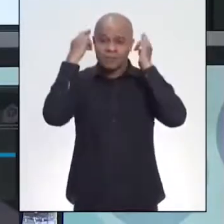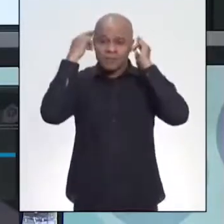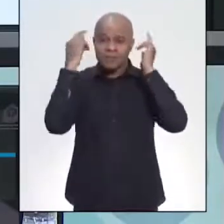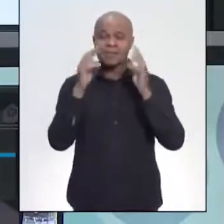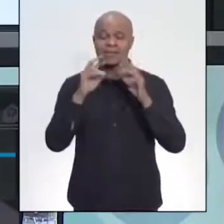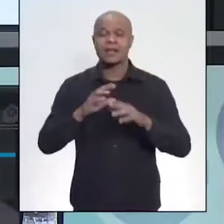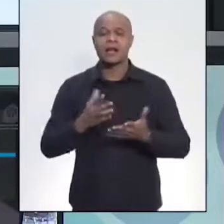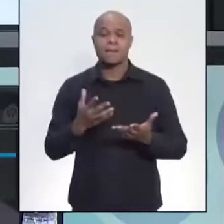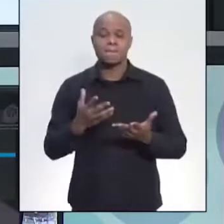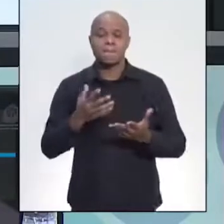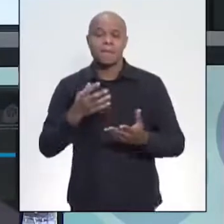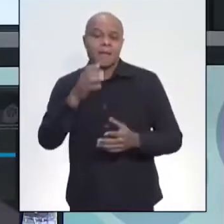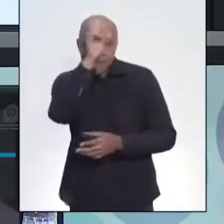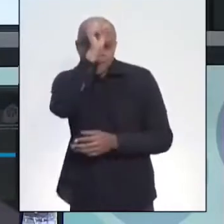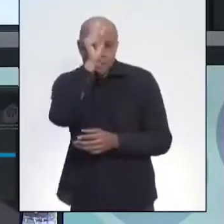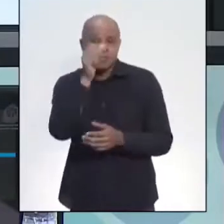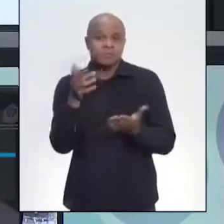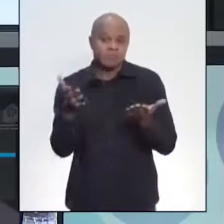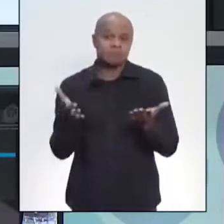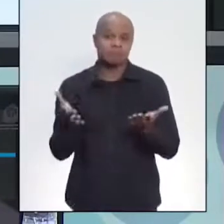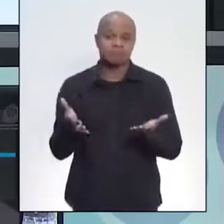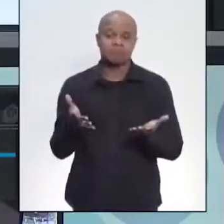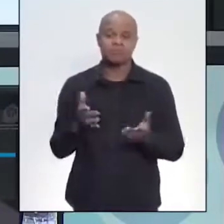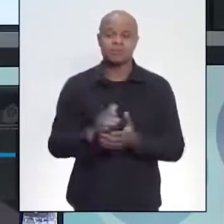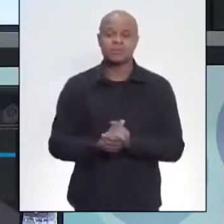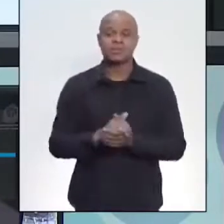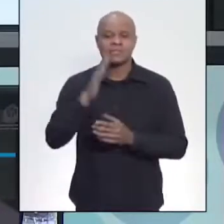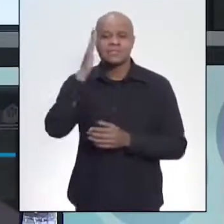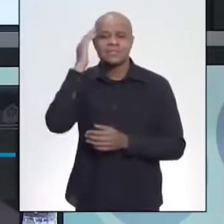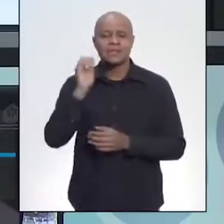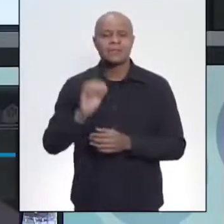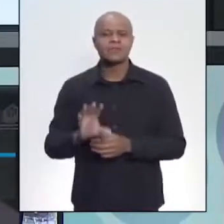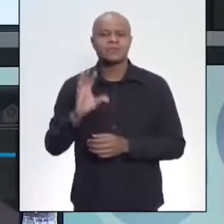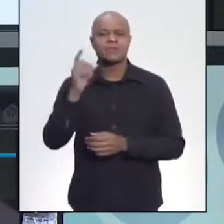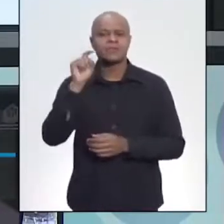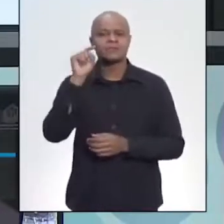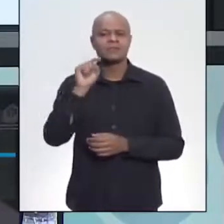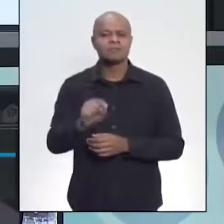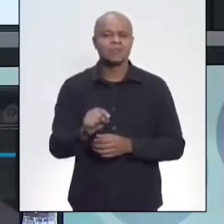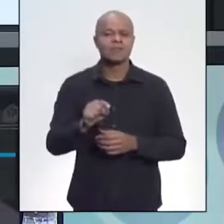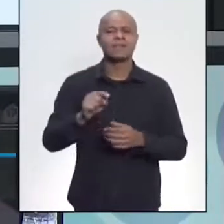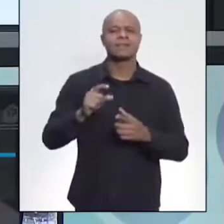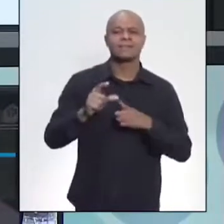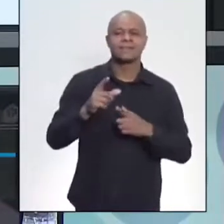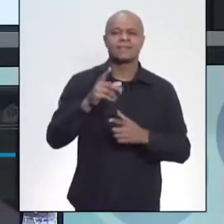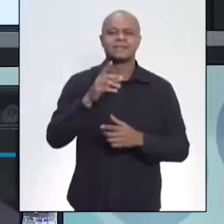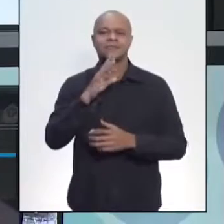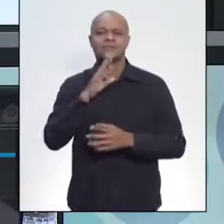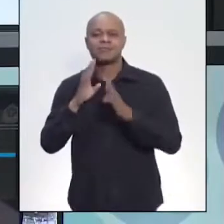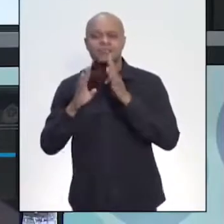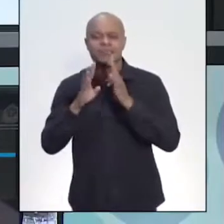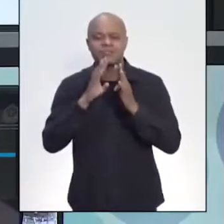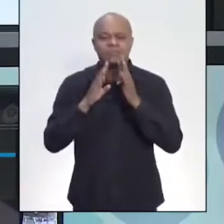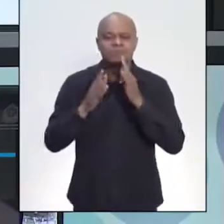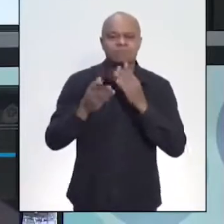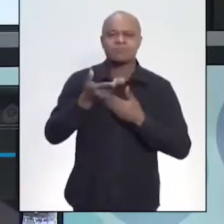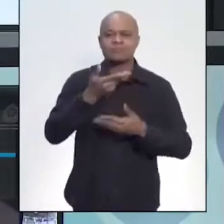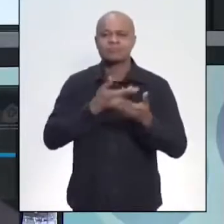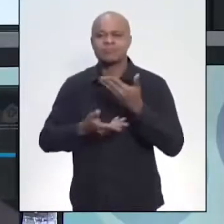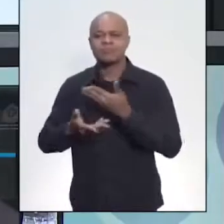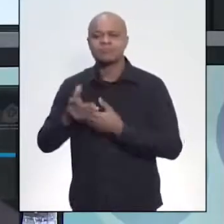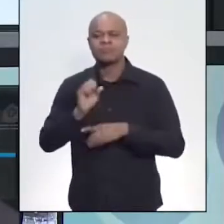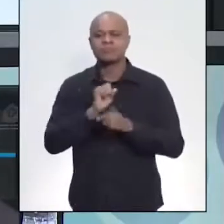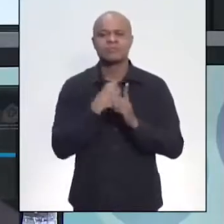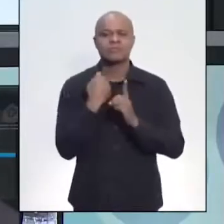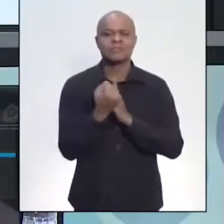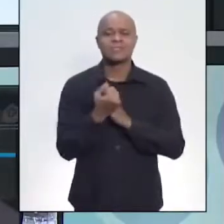objeto e apenas aprender com ela saber o que que ela está passando o quê que ela me traz Quais são as contribuições da